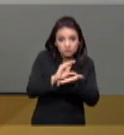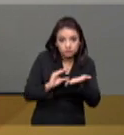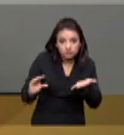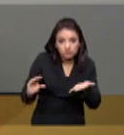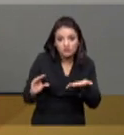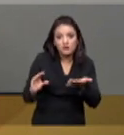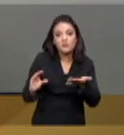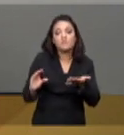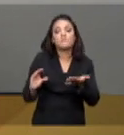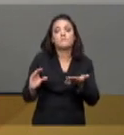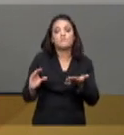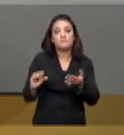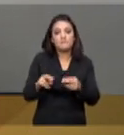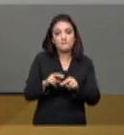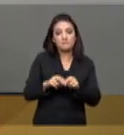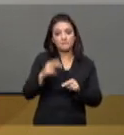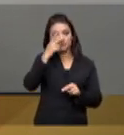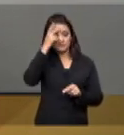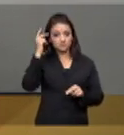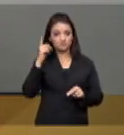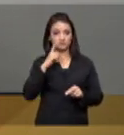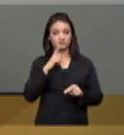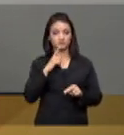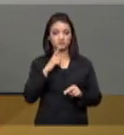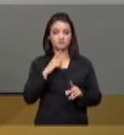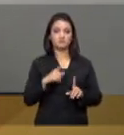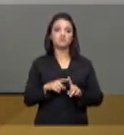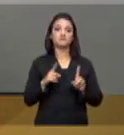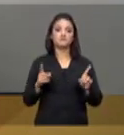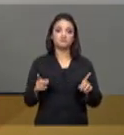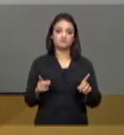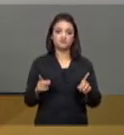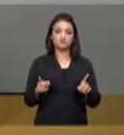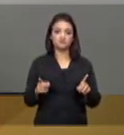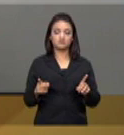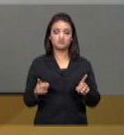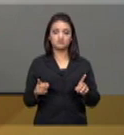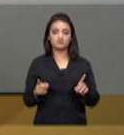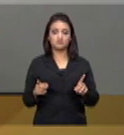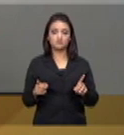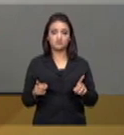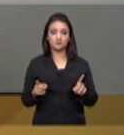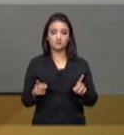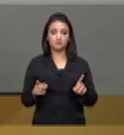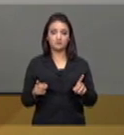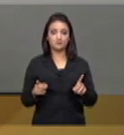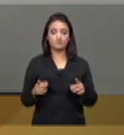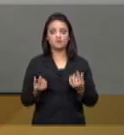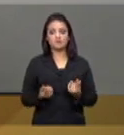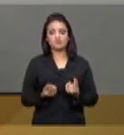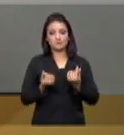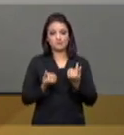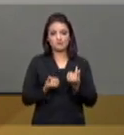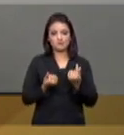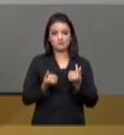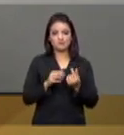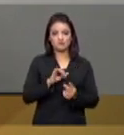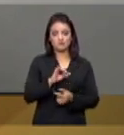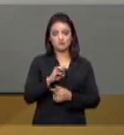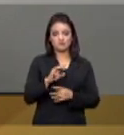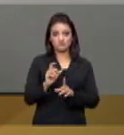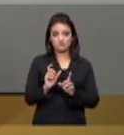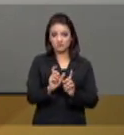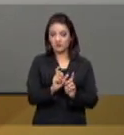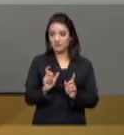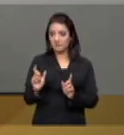pelo contribuinte posicionado no meio da cadeia, distribuidor e comerciante, ou seja, parte do valor do ICMS destacado na